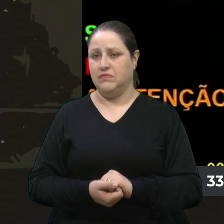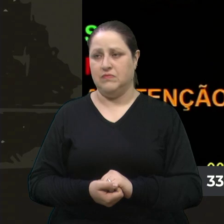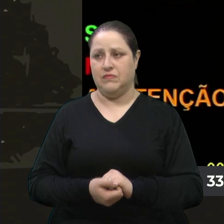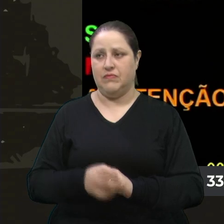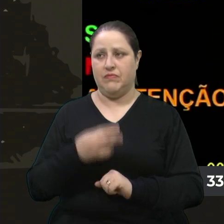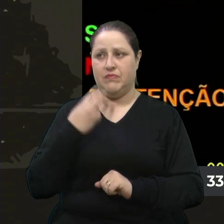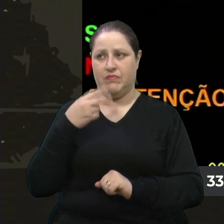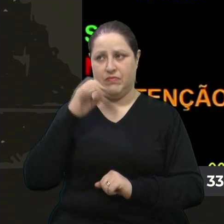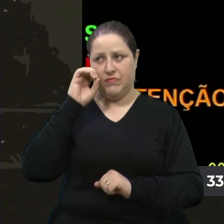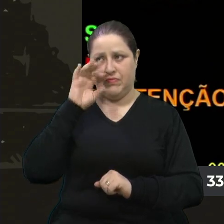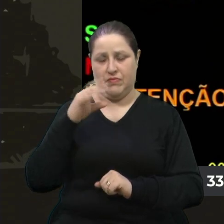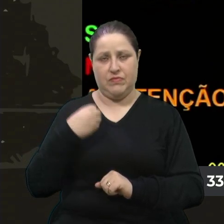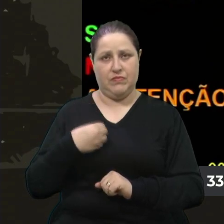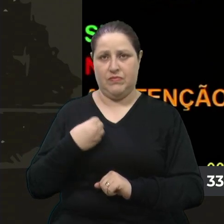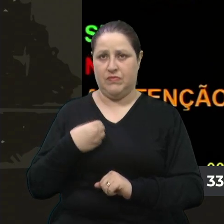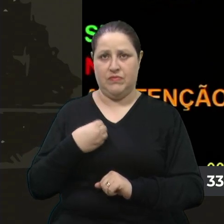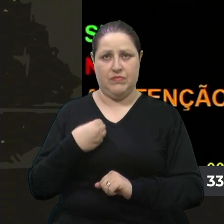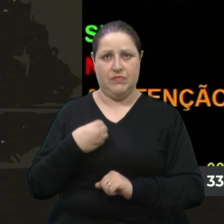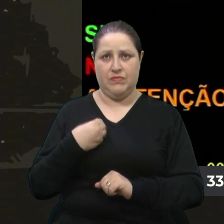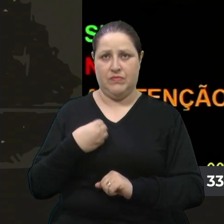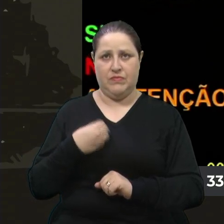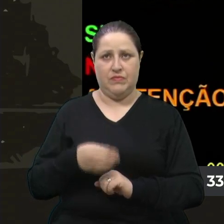Vereador Fiuza ausente.